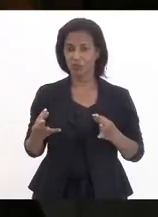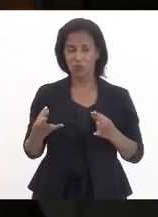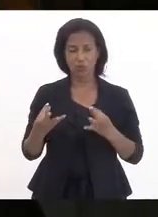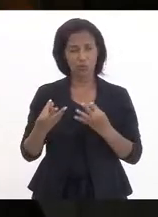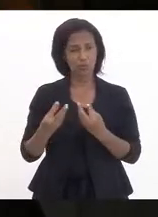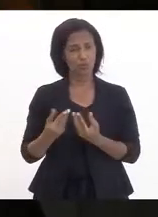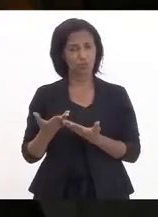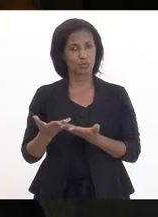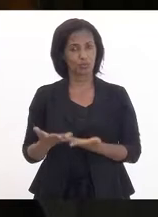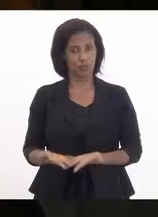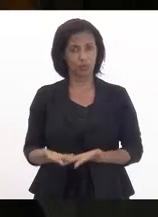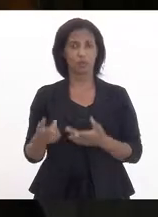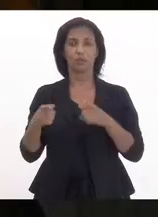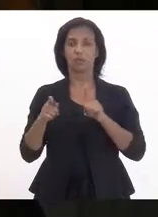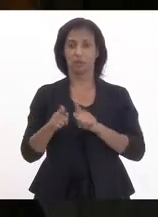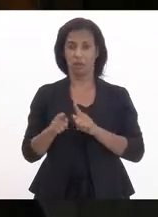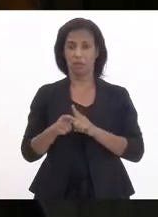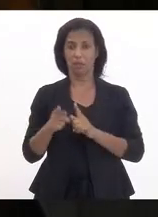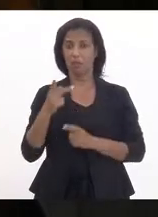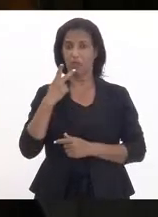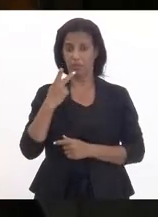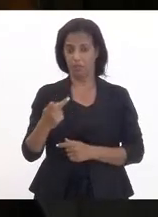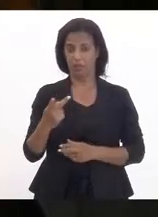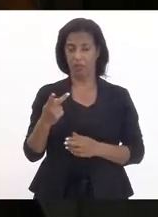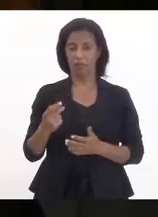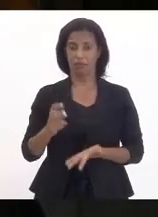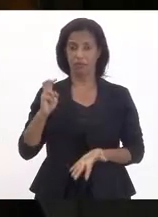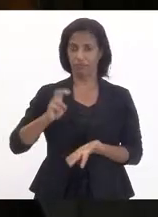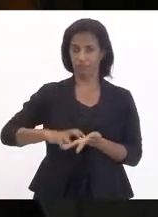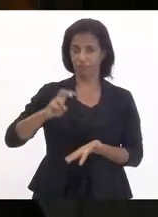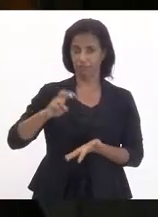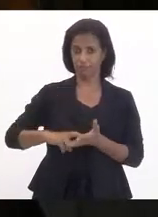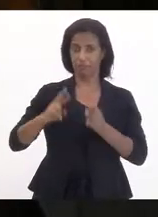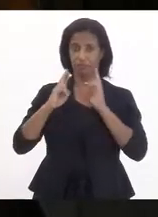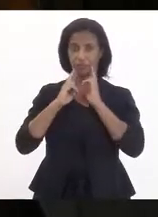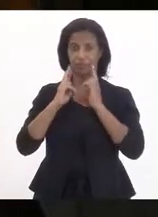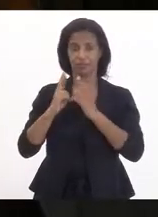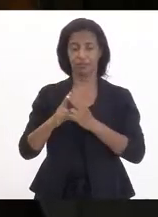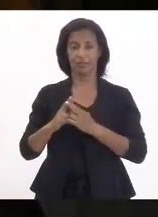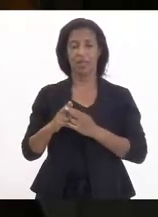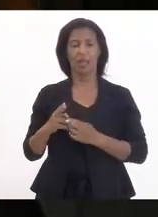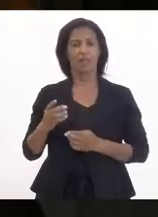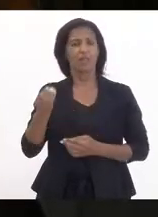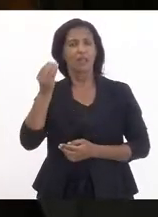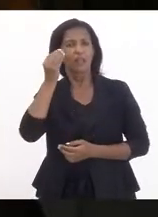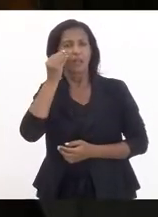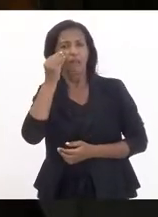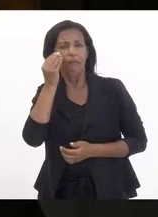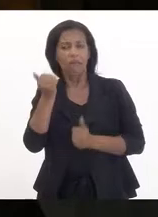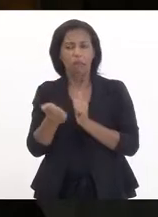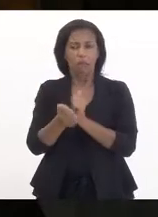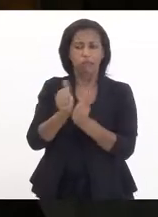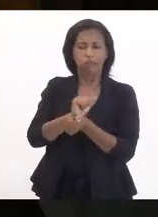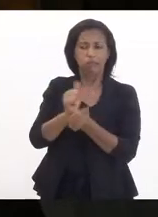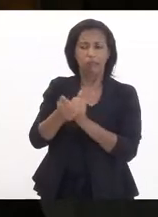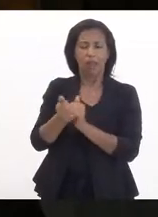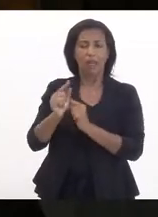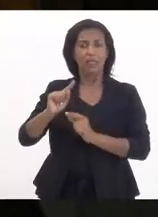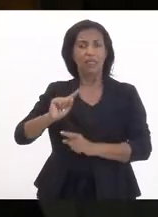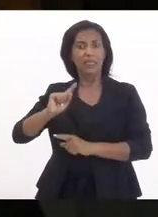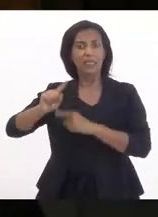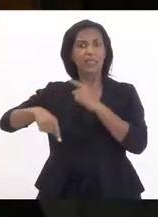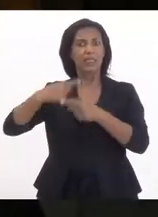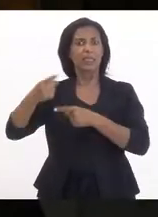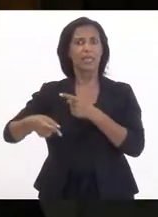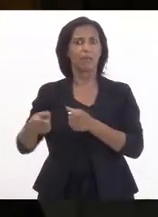isso, inclusive foi dito lá, está tentando se equacionar depois da concessão